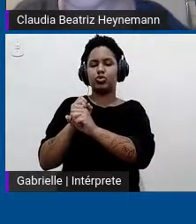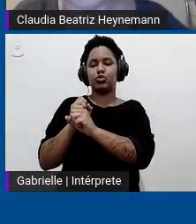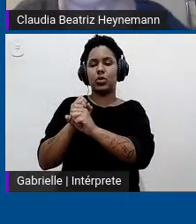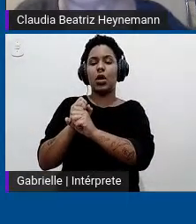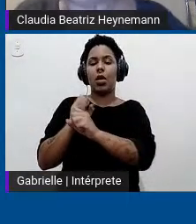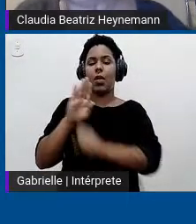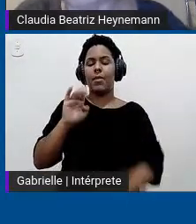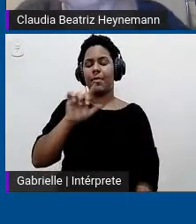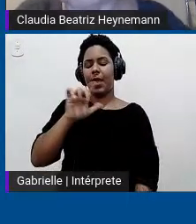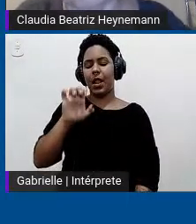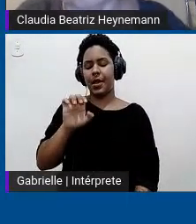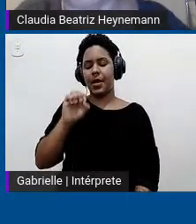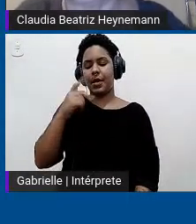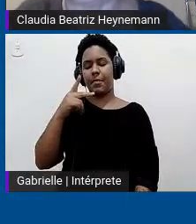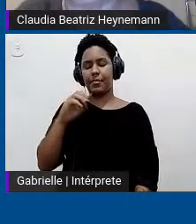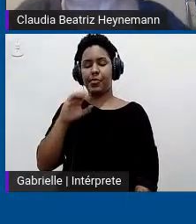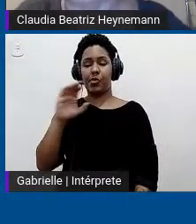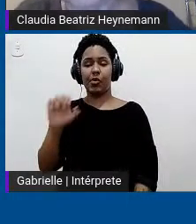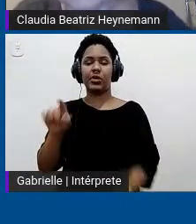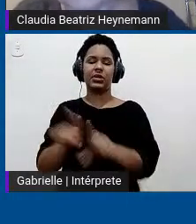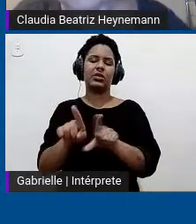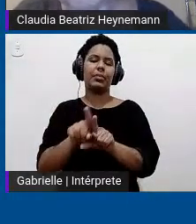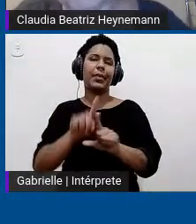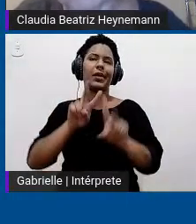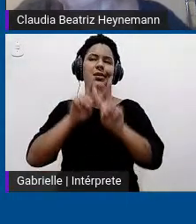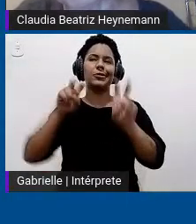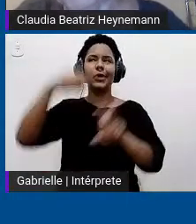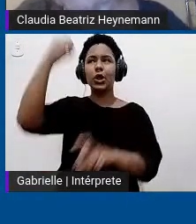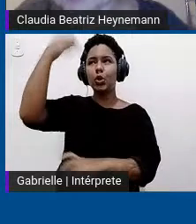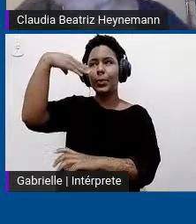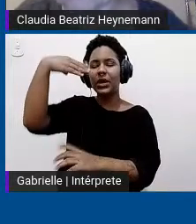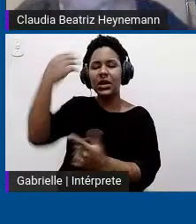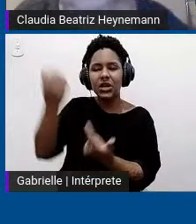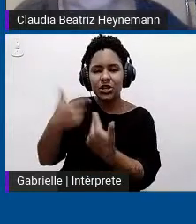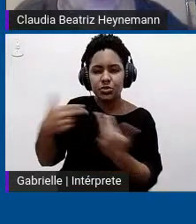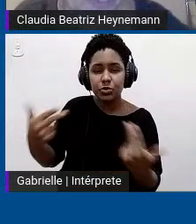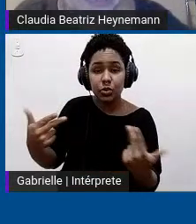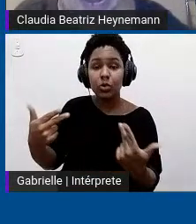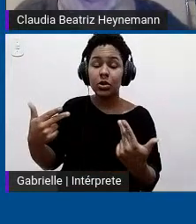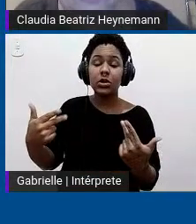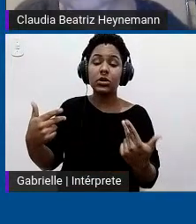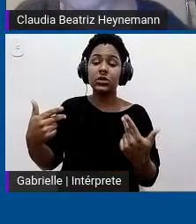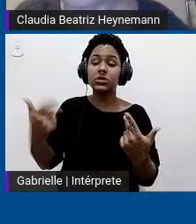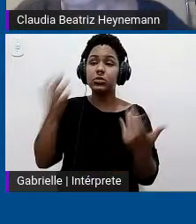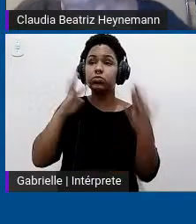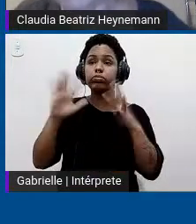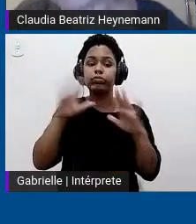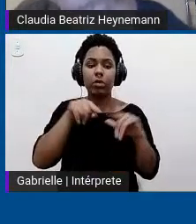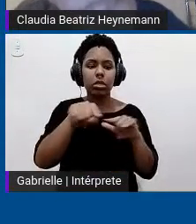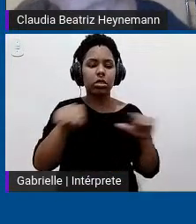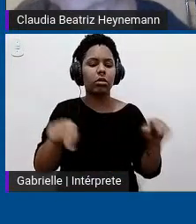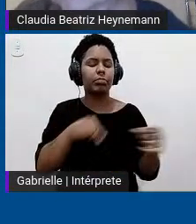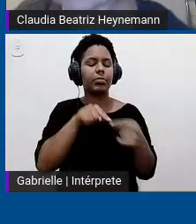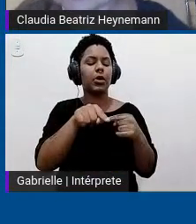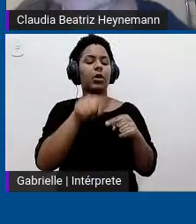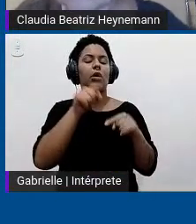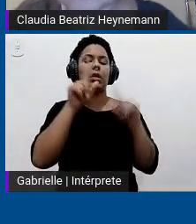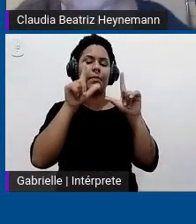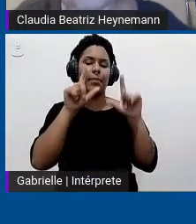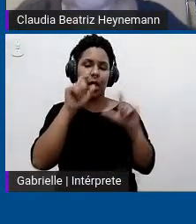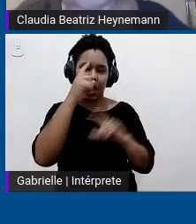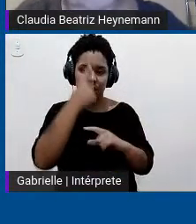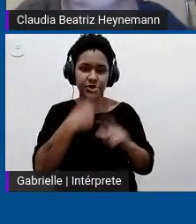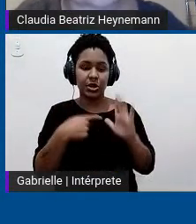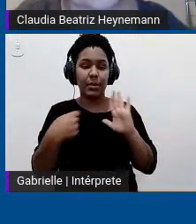iluministas, entre outros dilemas da modernidade, se dispersa por imagens, sobretudo retratos, que marcam a crescente geração